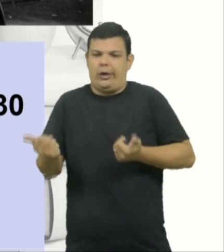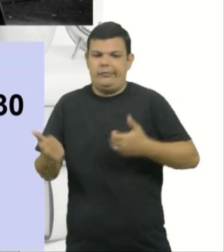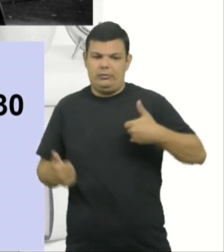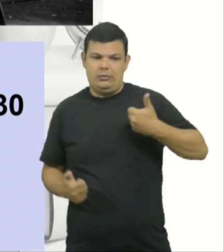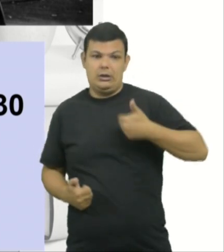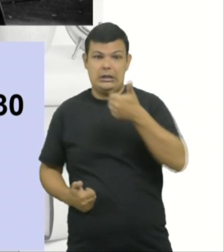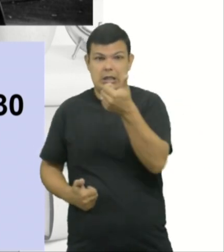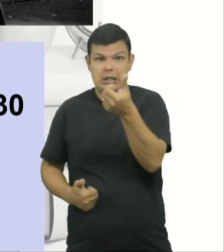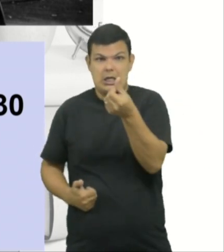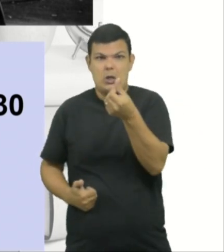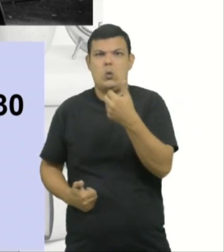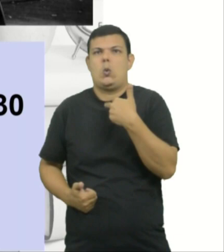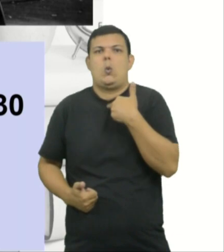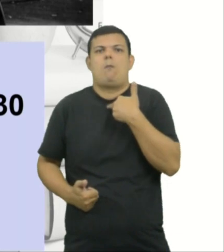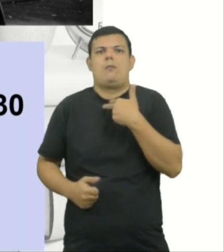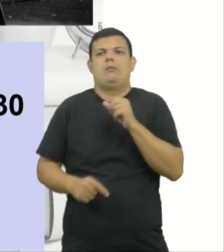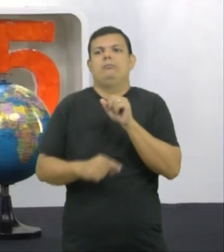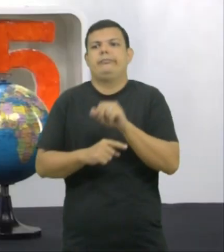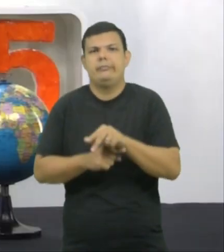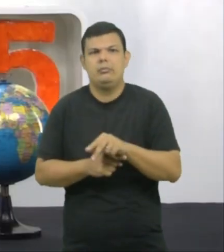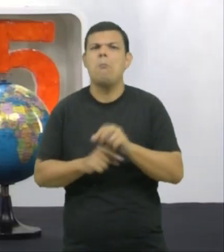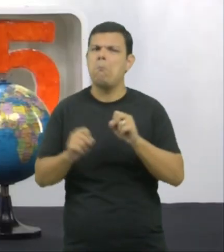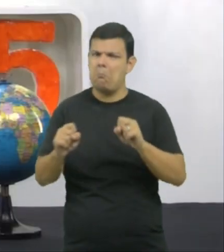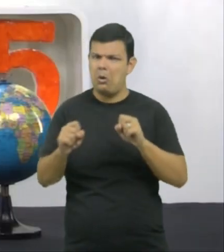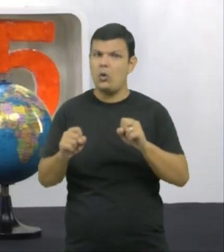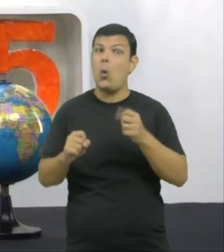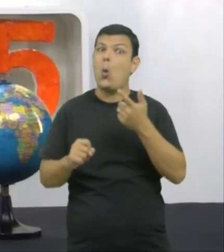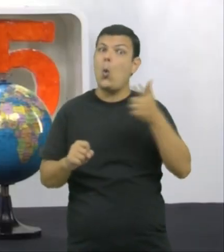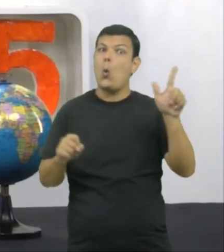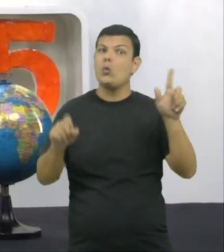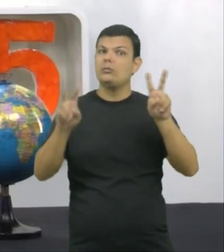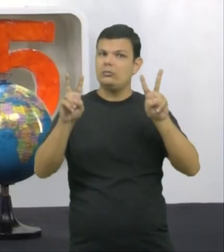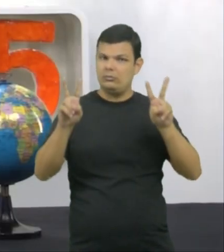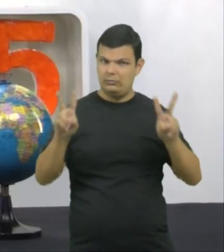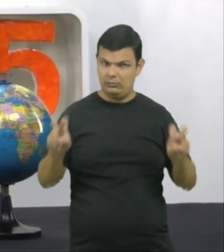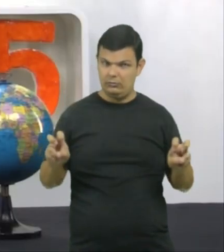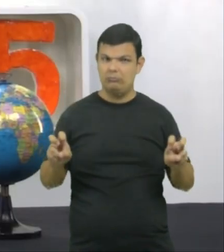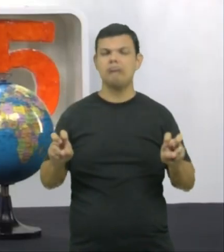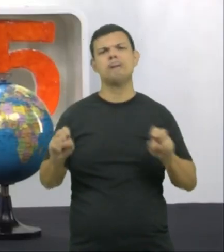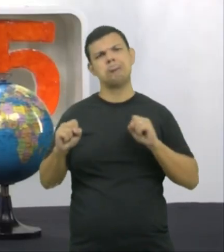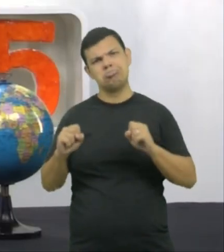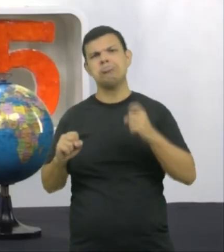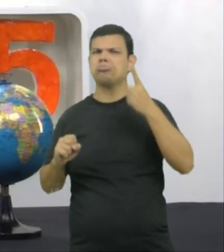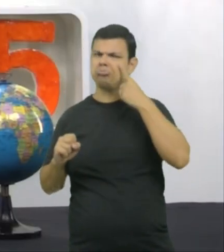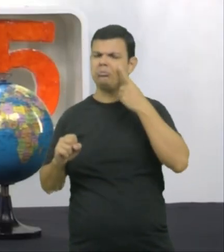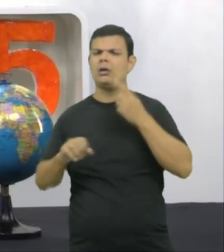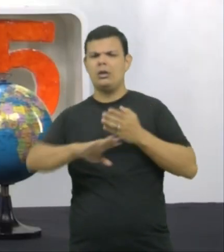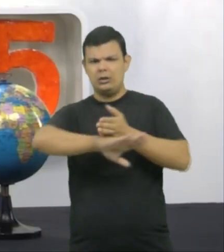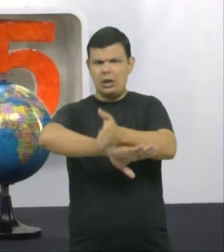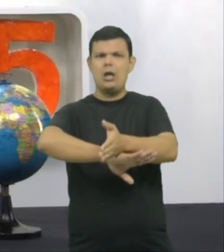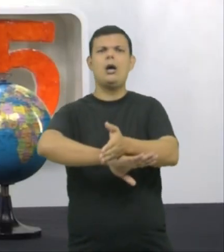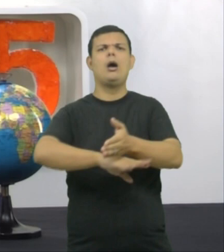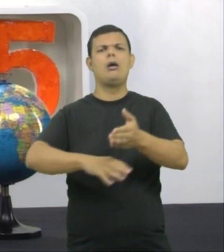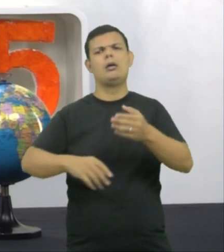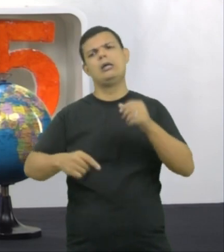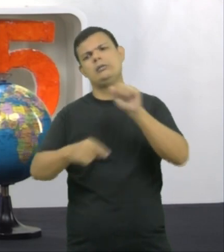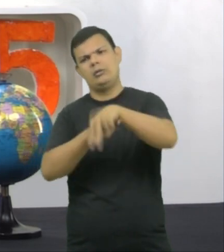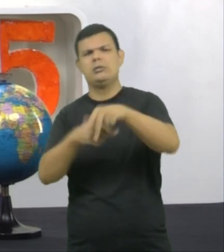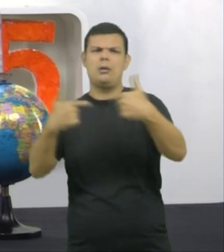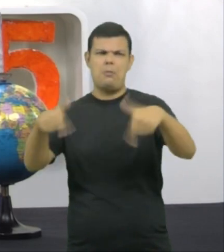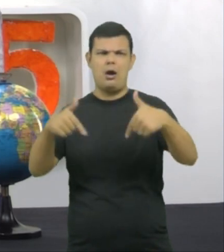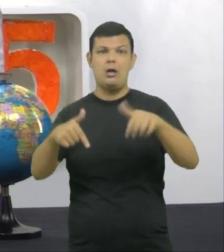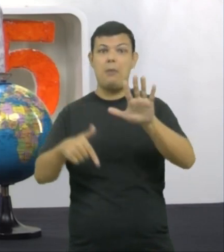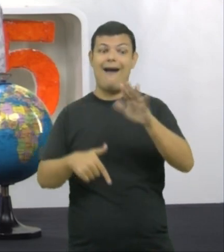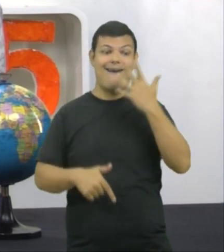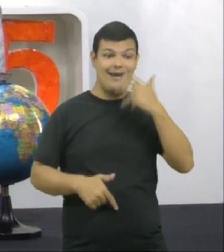16 anos não possa ser jovem aprendiz. Isso é um outro critério que a pessoa pode participar e iniciar sua vida no trabalho, mas as